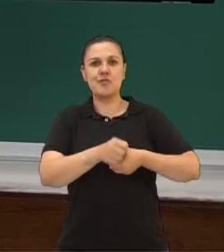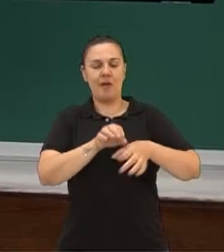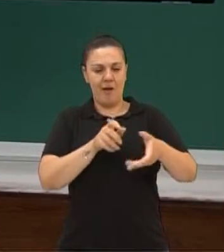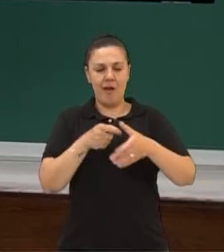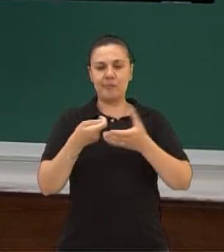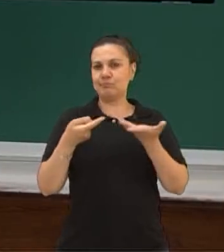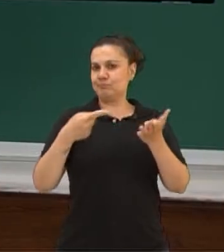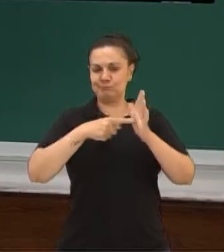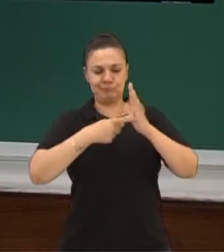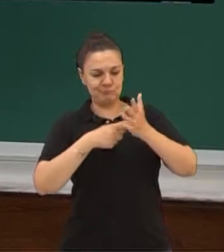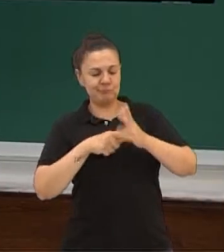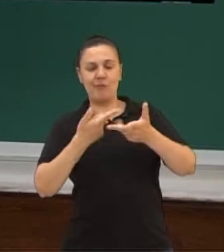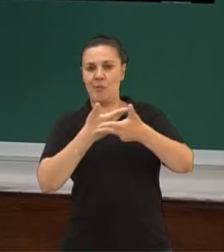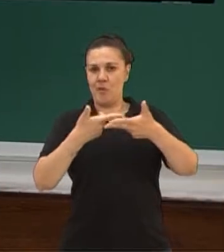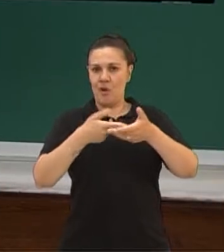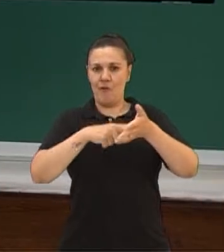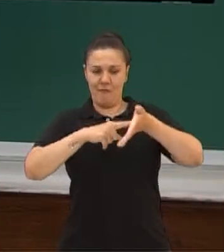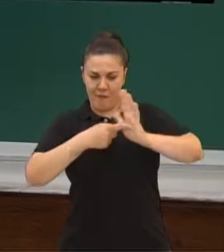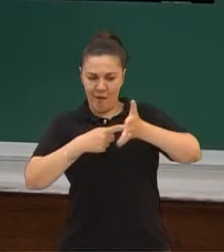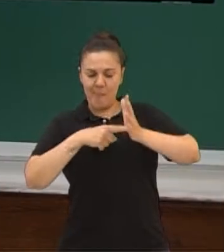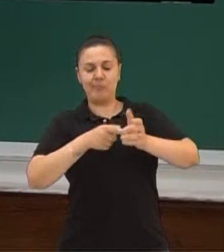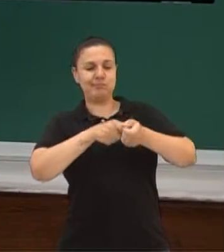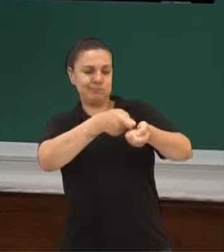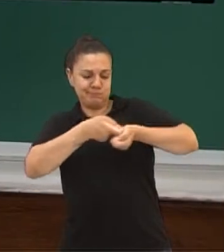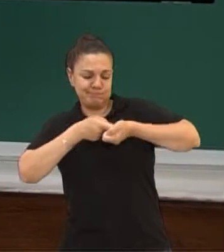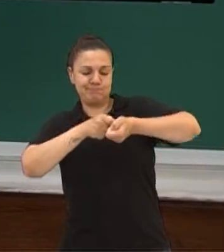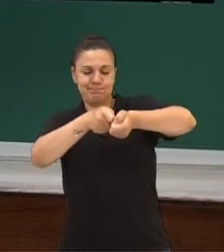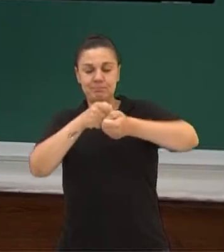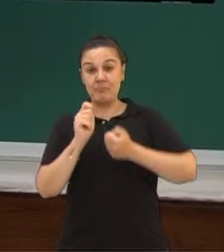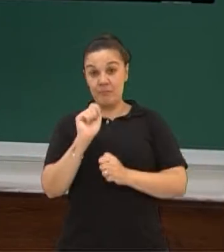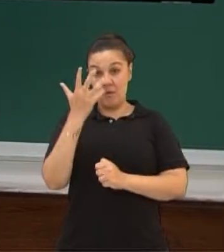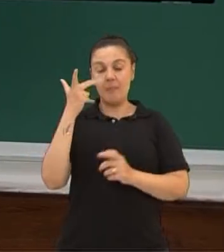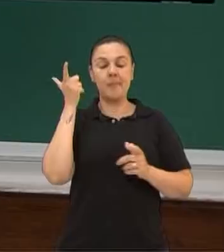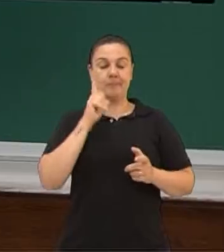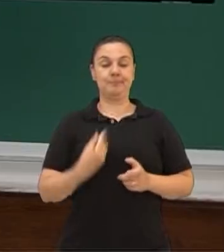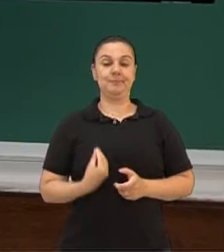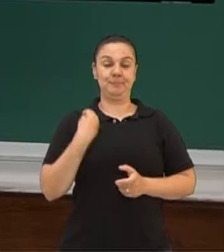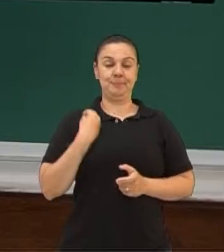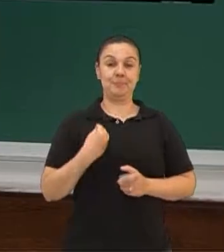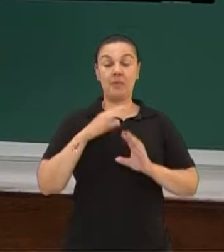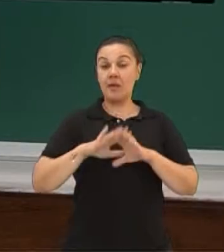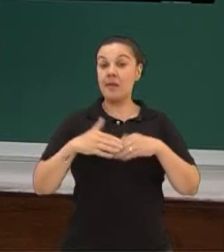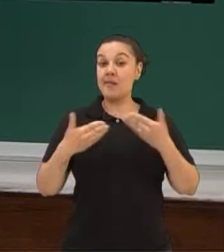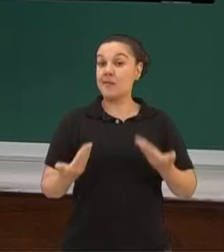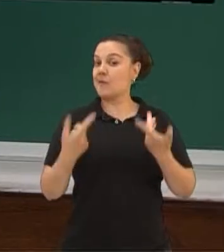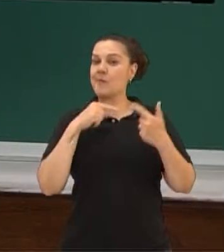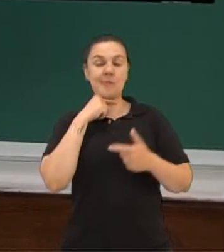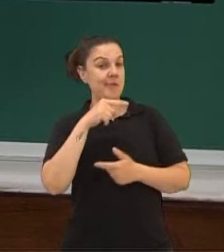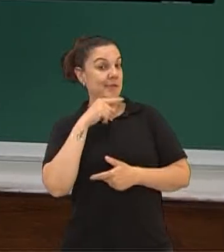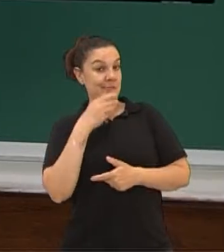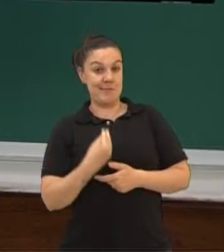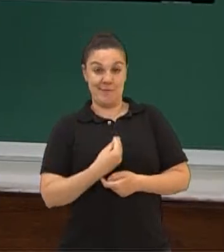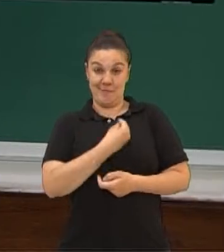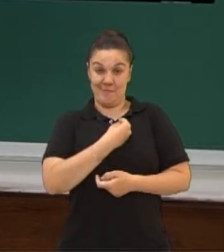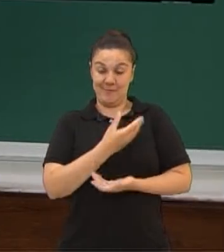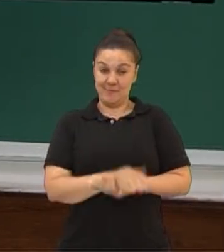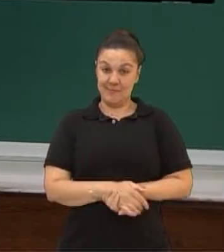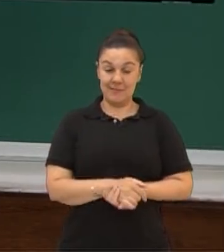uma ferramenta, a criar objetos, né, para a sua sobrevivência. Sem isso, o ser humano ele não